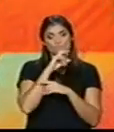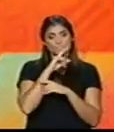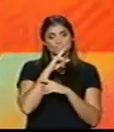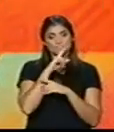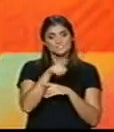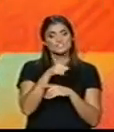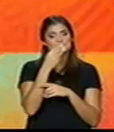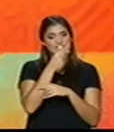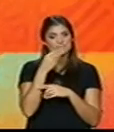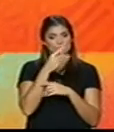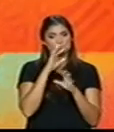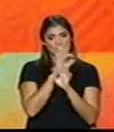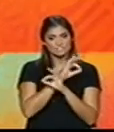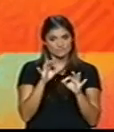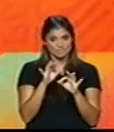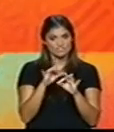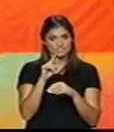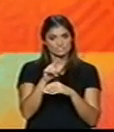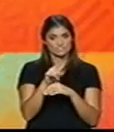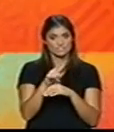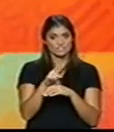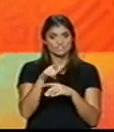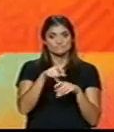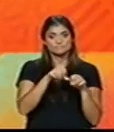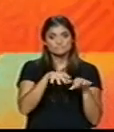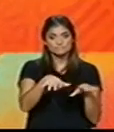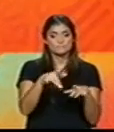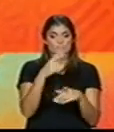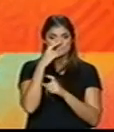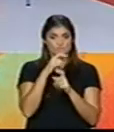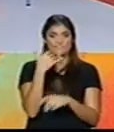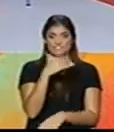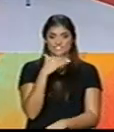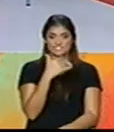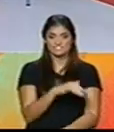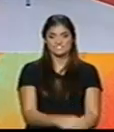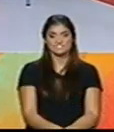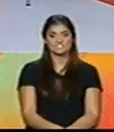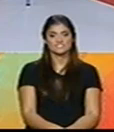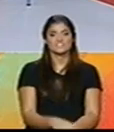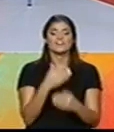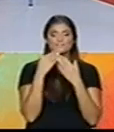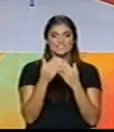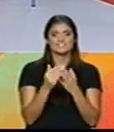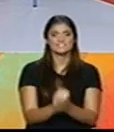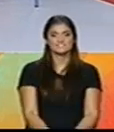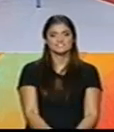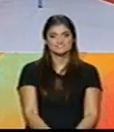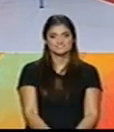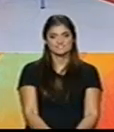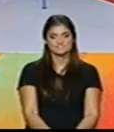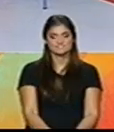sabores maravilhosos por muitos e muitos lares felizes. Muito obrigado. As